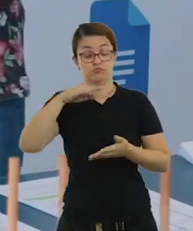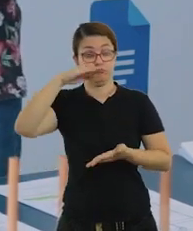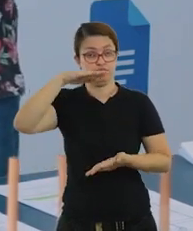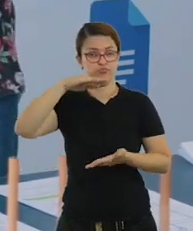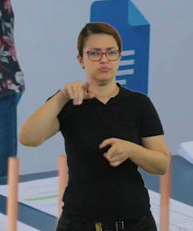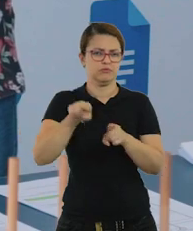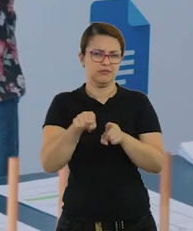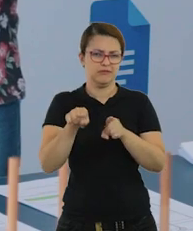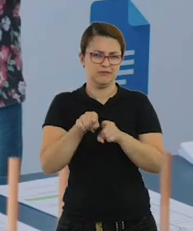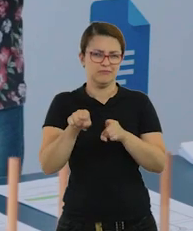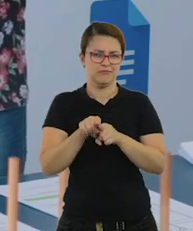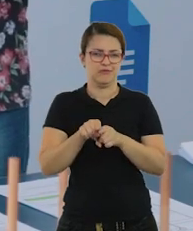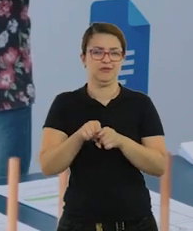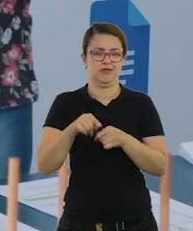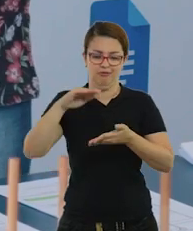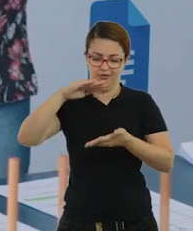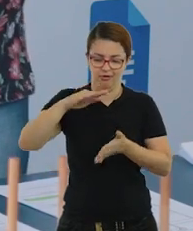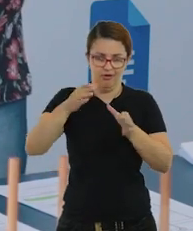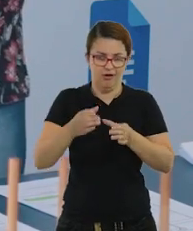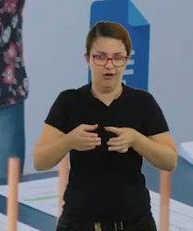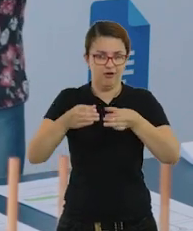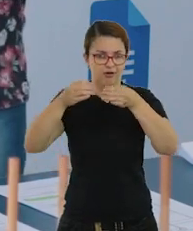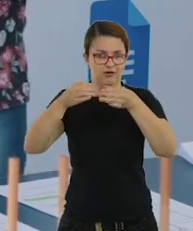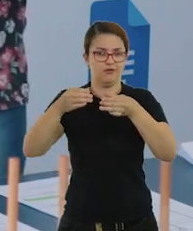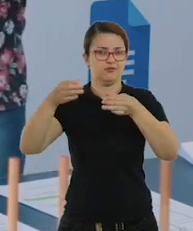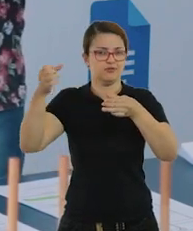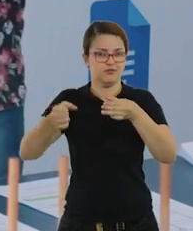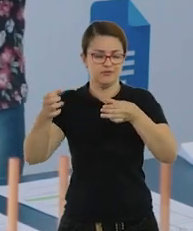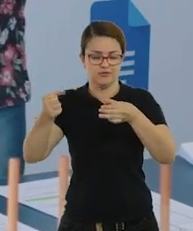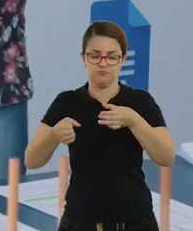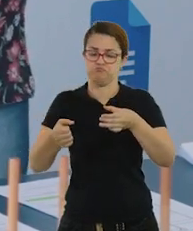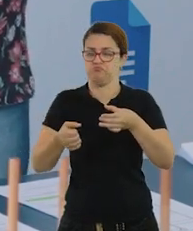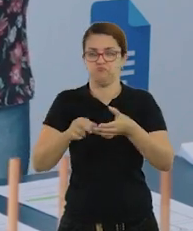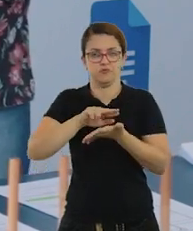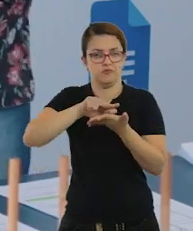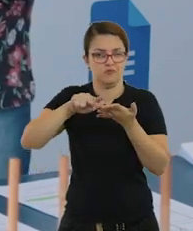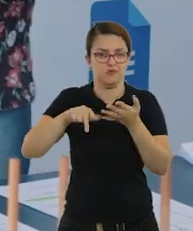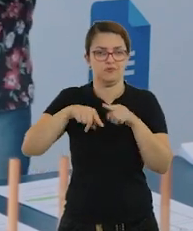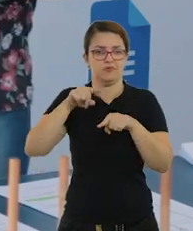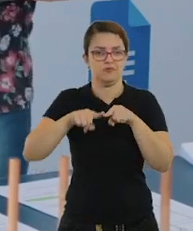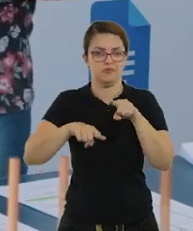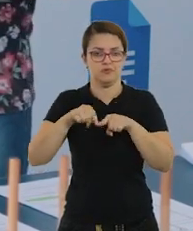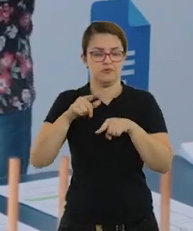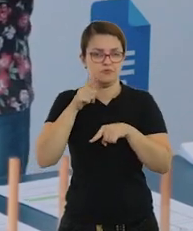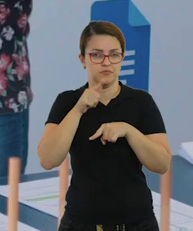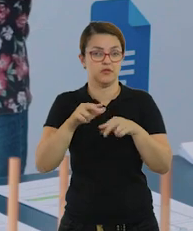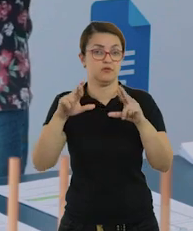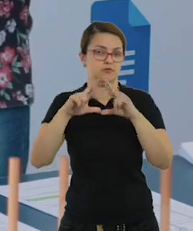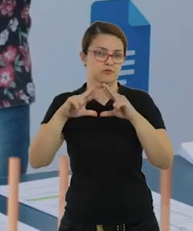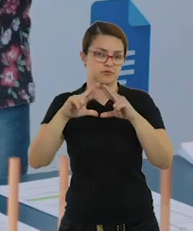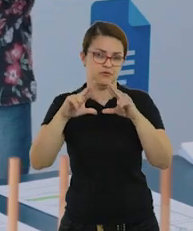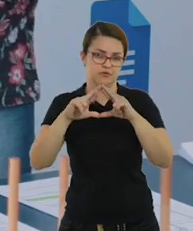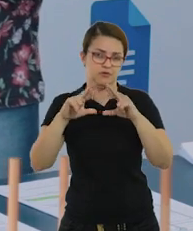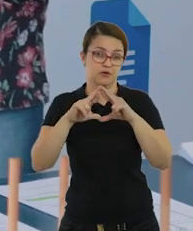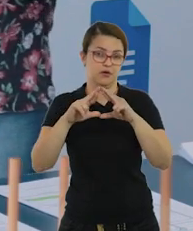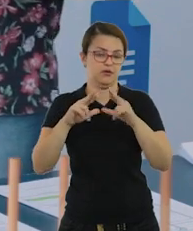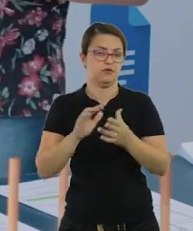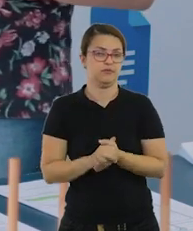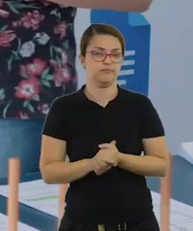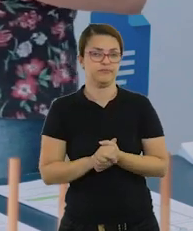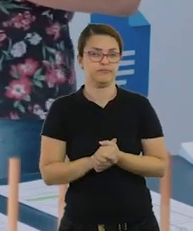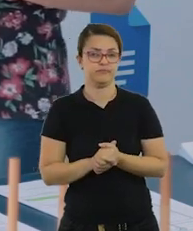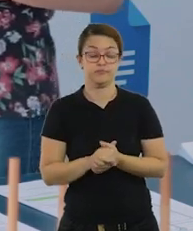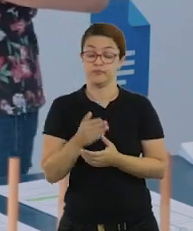só garrafa PET, tá? Pode ser caixinha de leite, pode ser outros materiais que você tem em casa e que dá para reciclar,